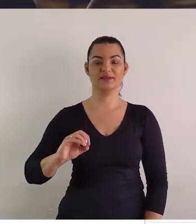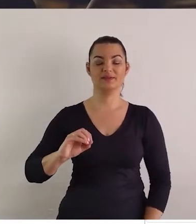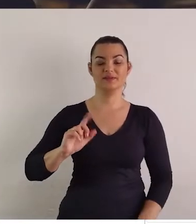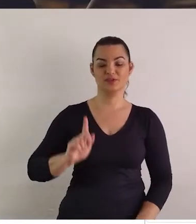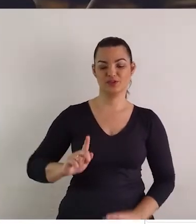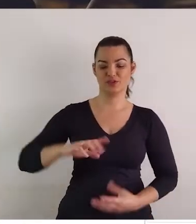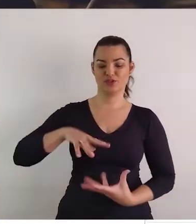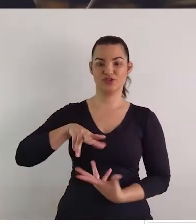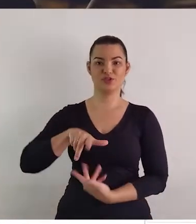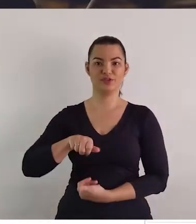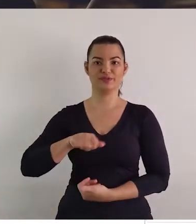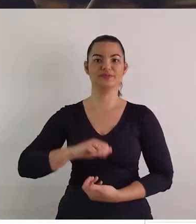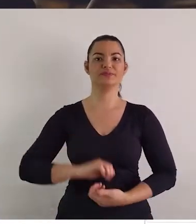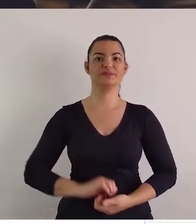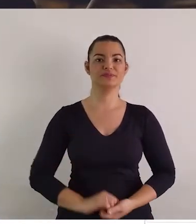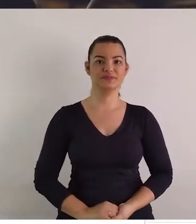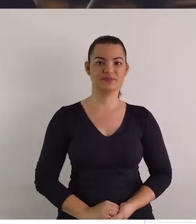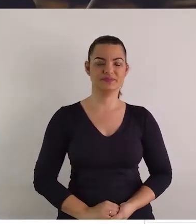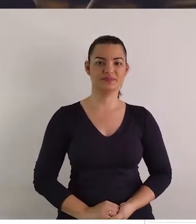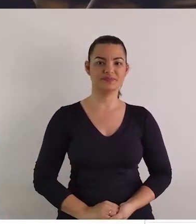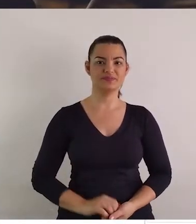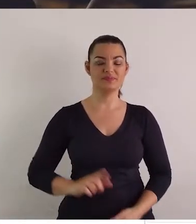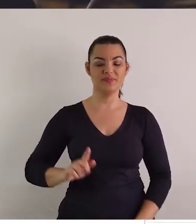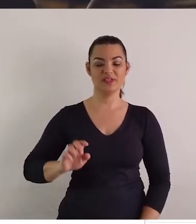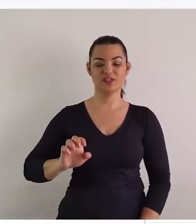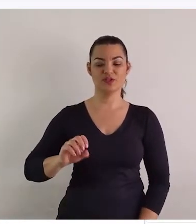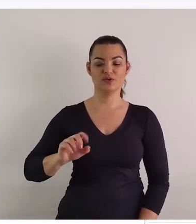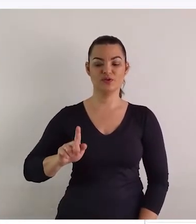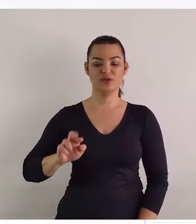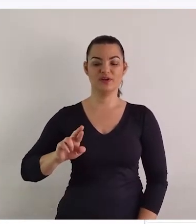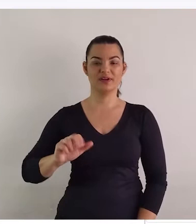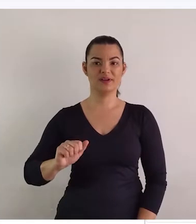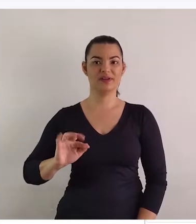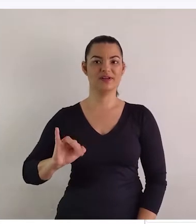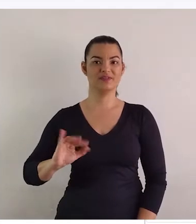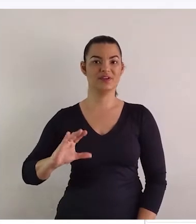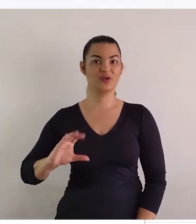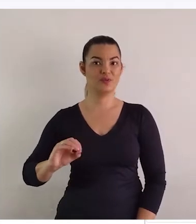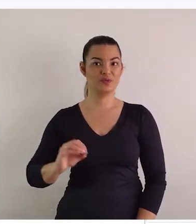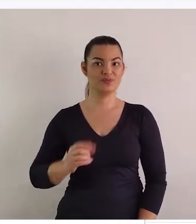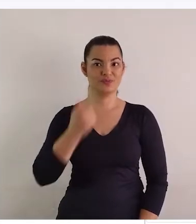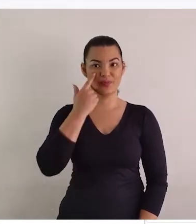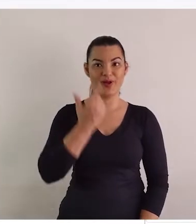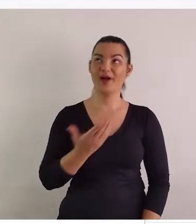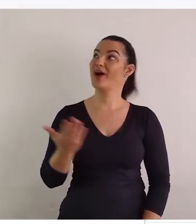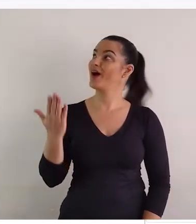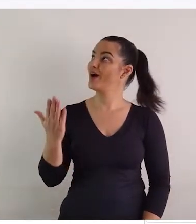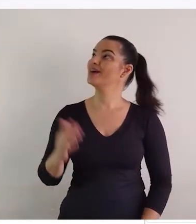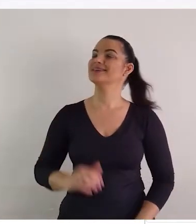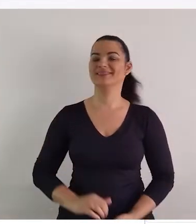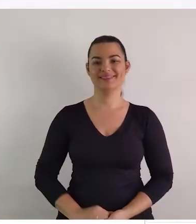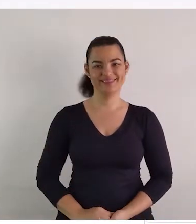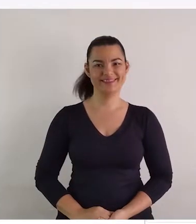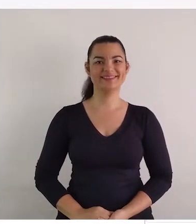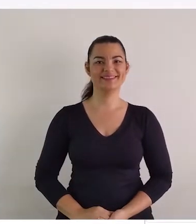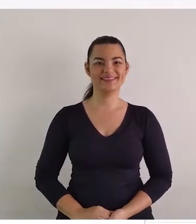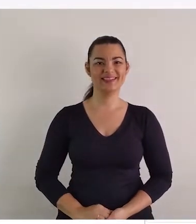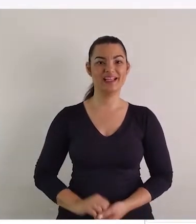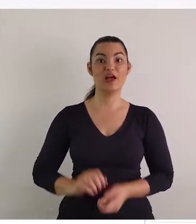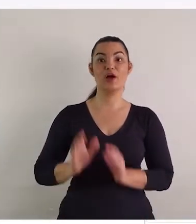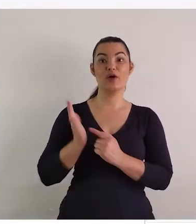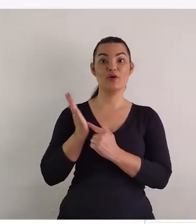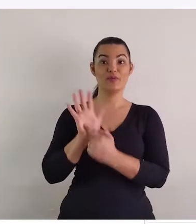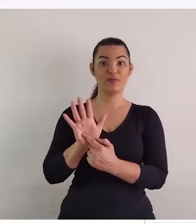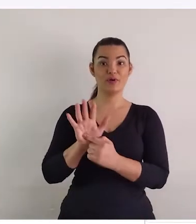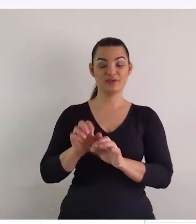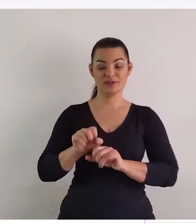geográfico. Acabamos de descobrir que é um tipo de espaço. Olha lá. Então, o espaço geográfico